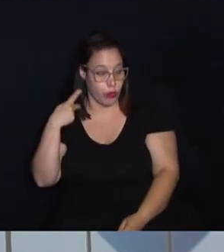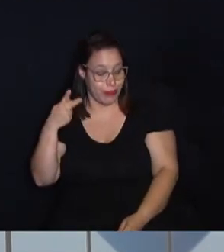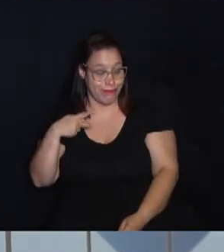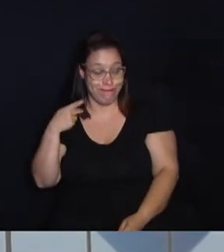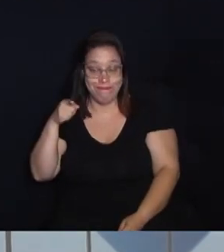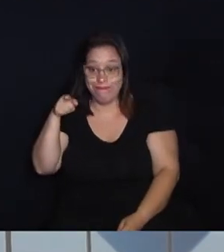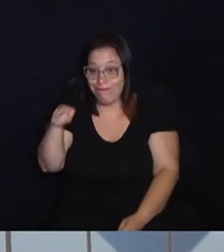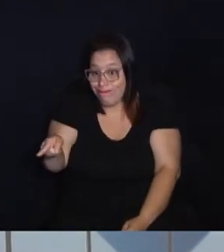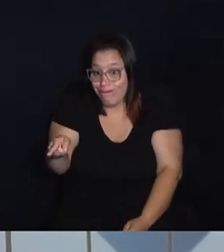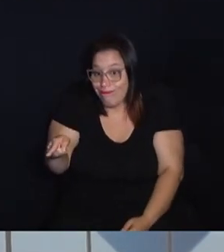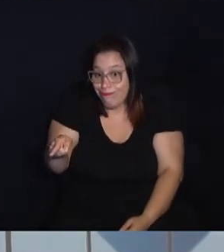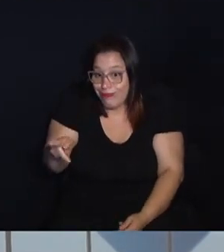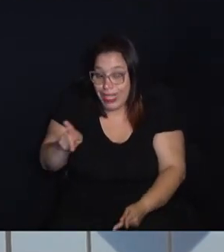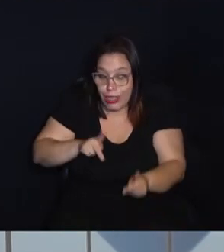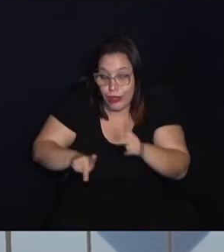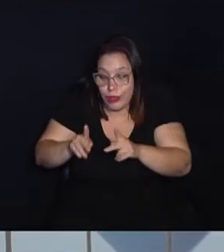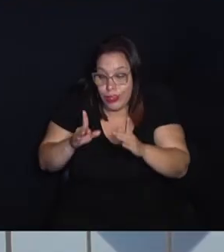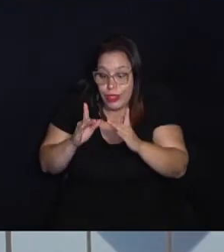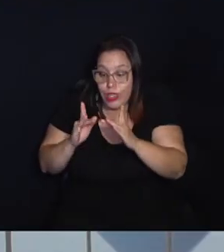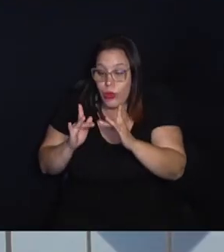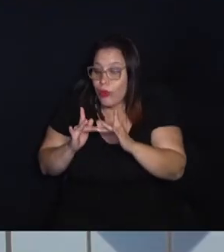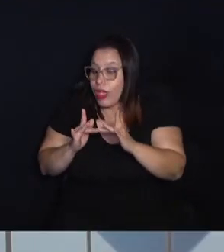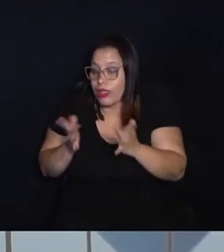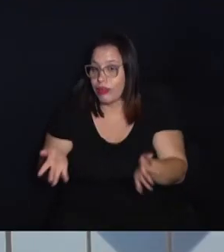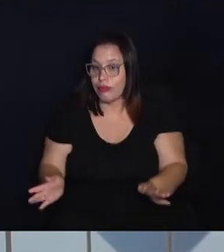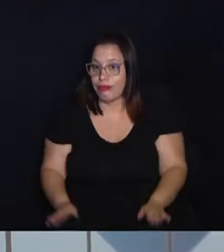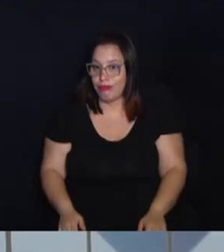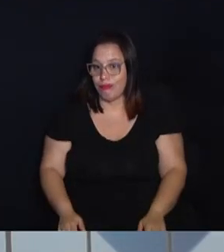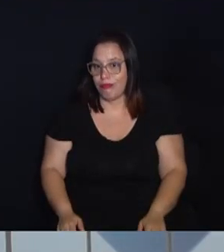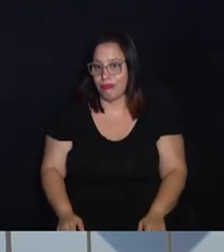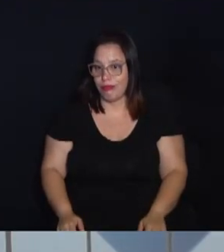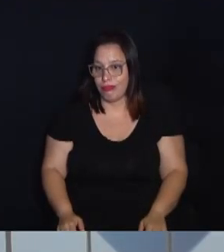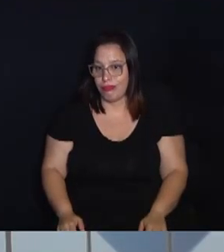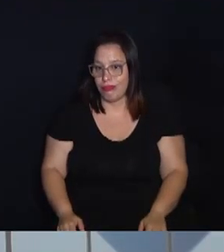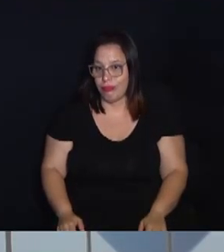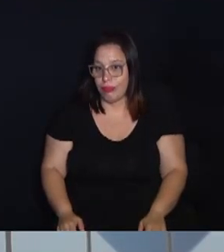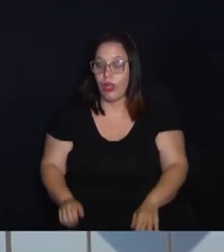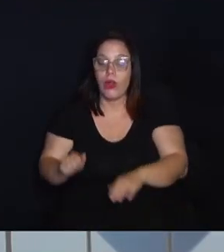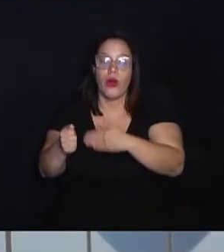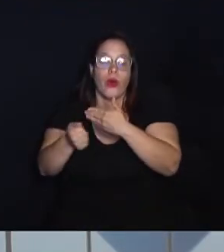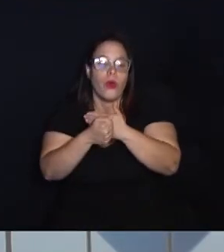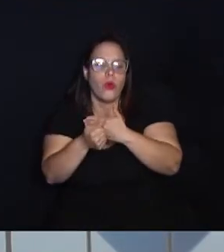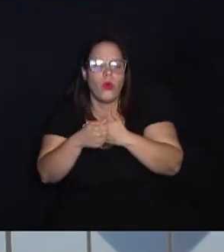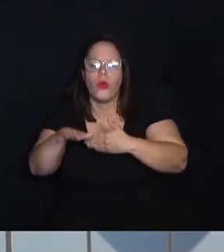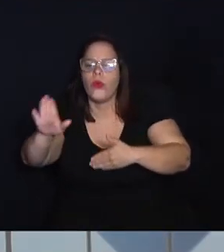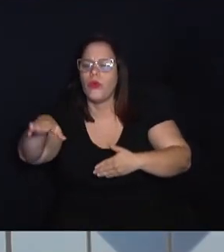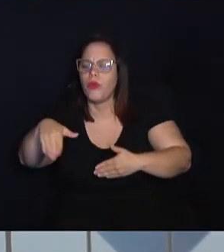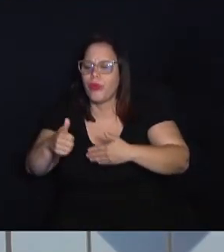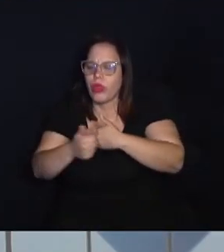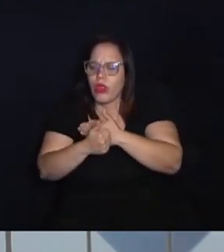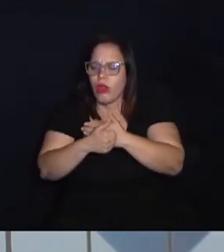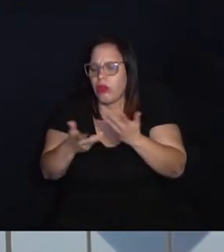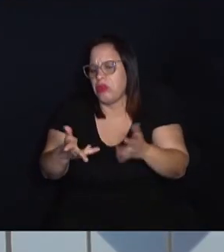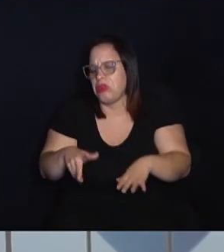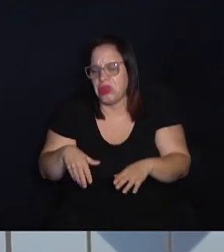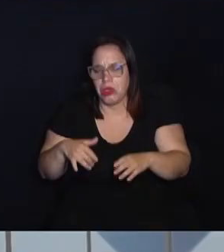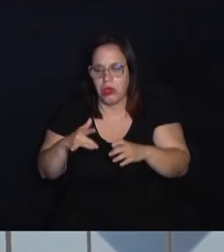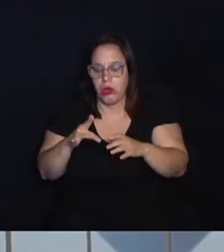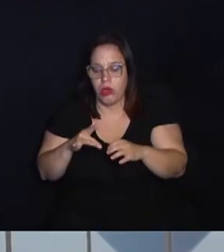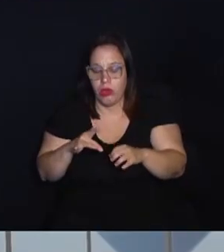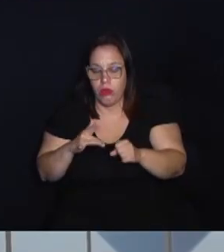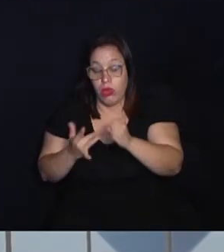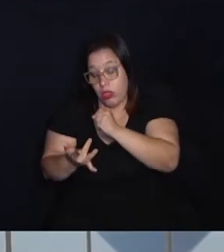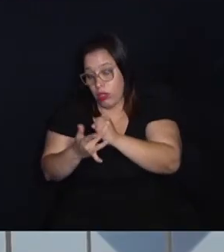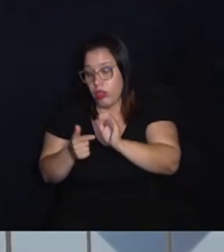vezes, que a população tem contato. É mais fácil bater na porta, chegar no gabinete ou pelas redes sociais do vereador